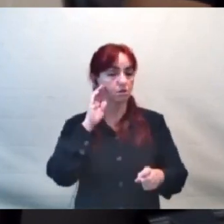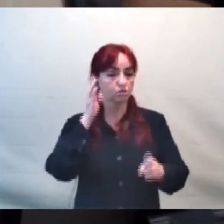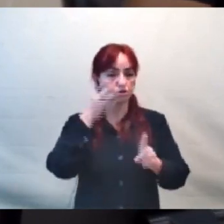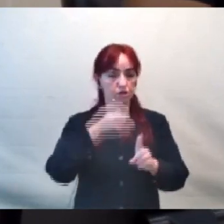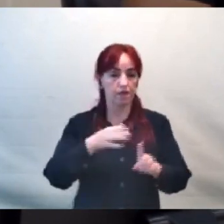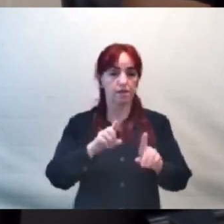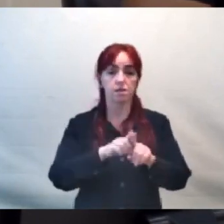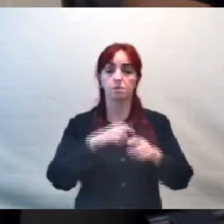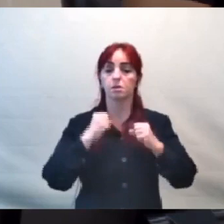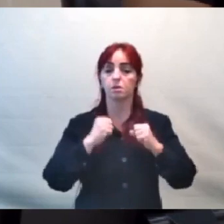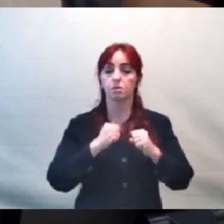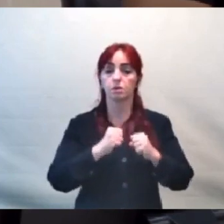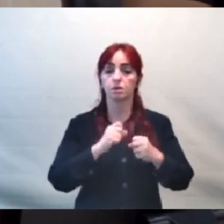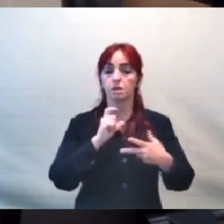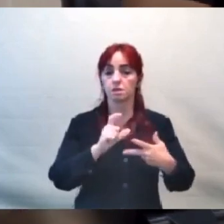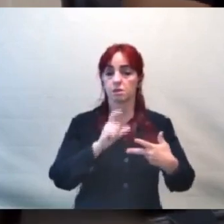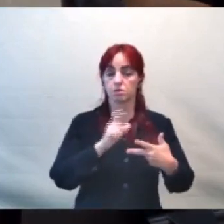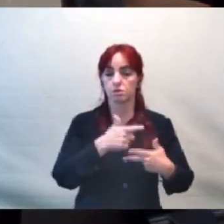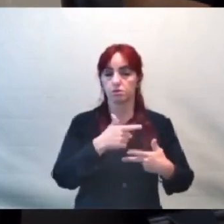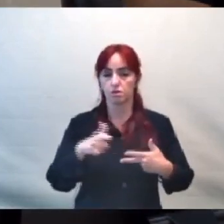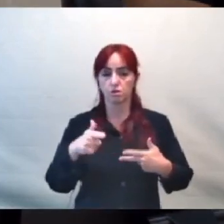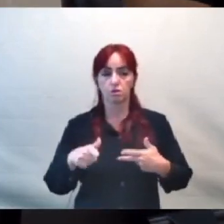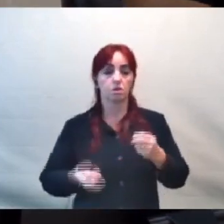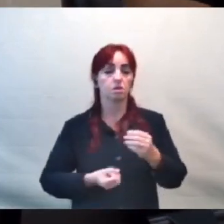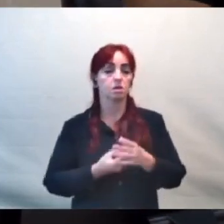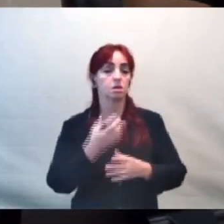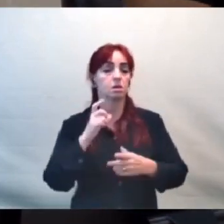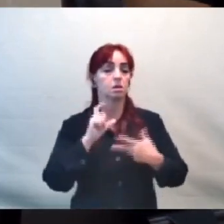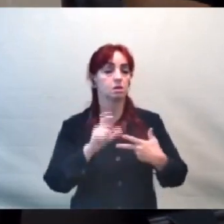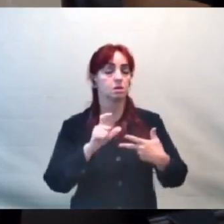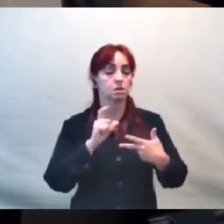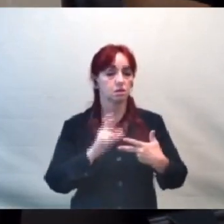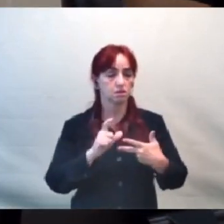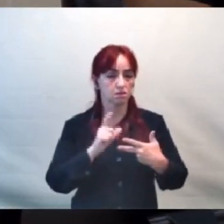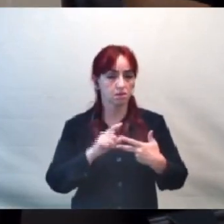outras providências. De autoria do Executivo, mensagem número